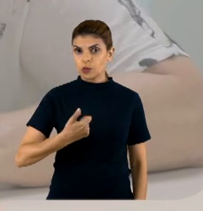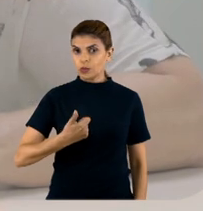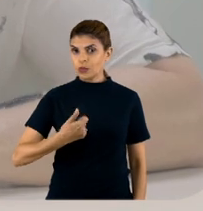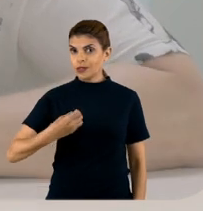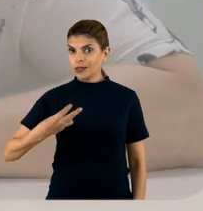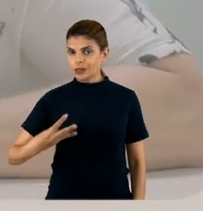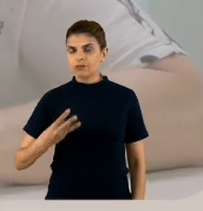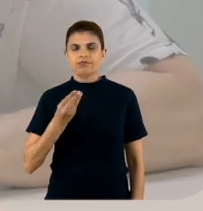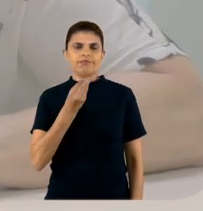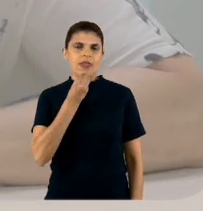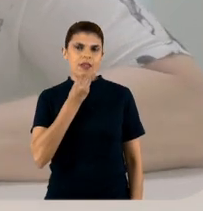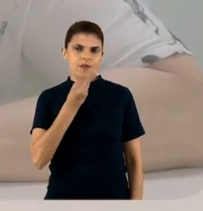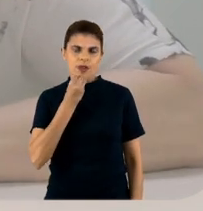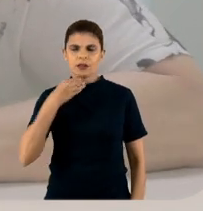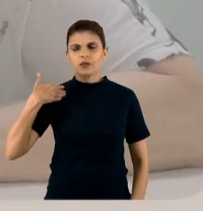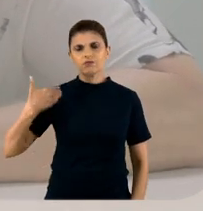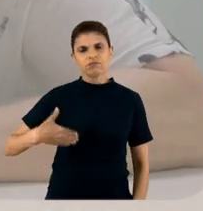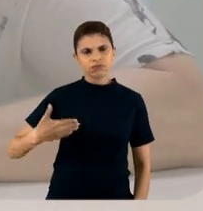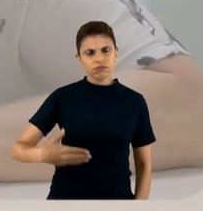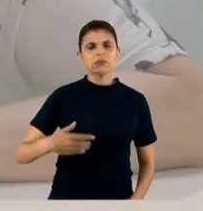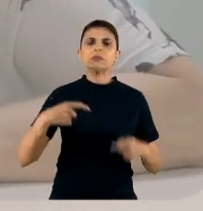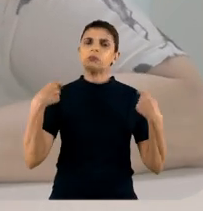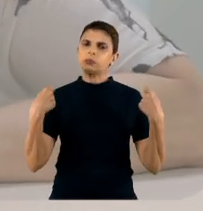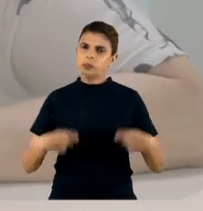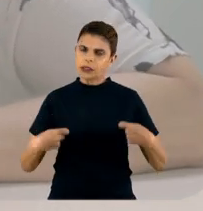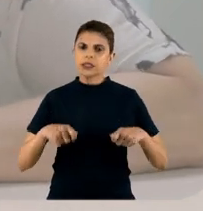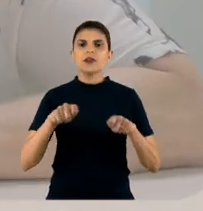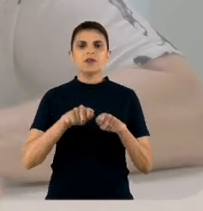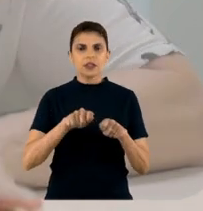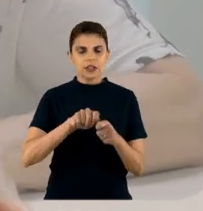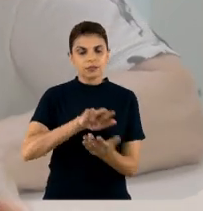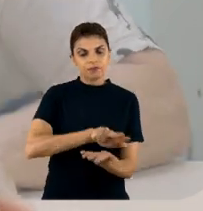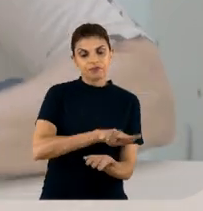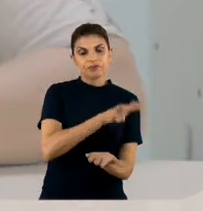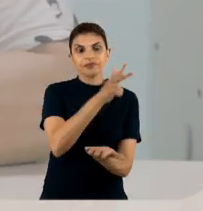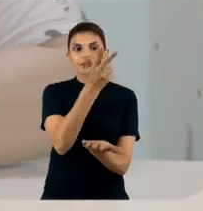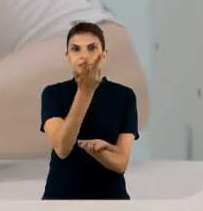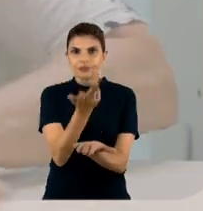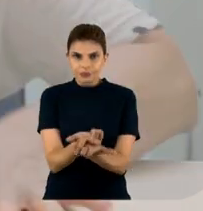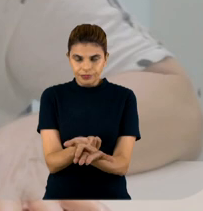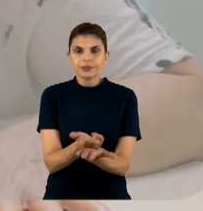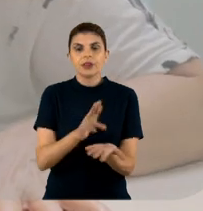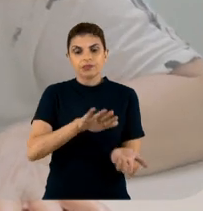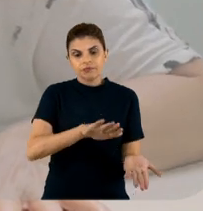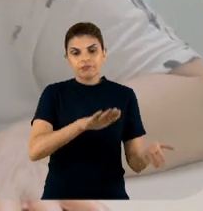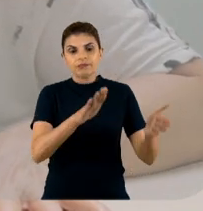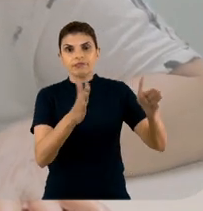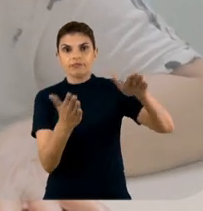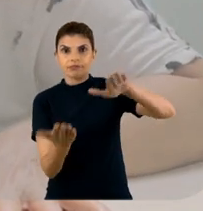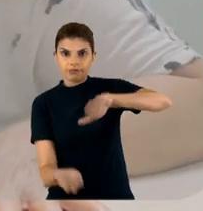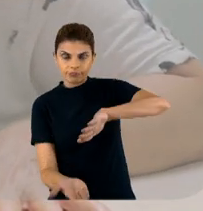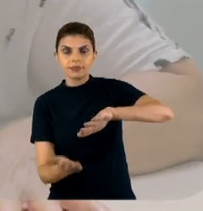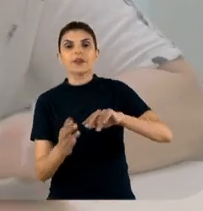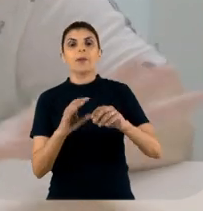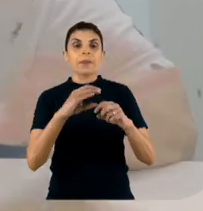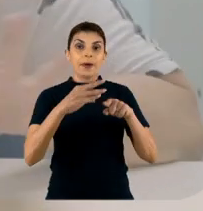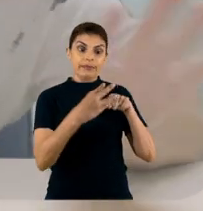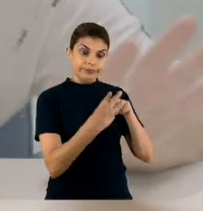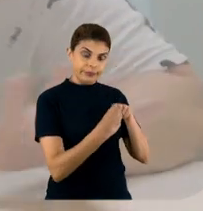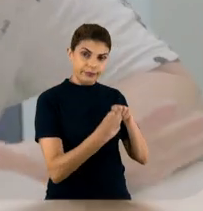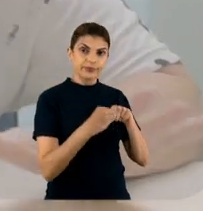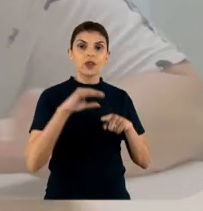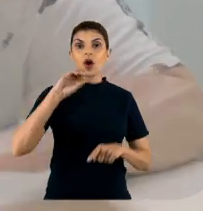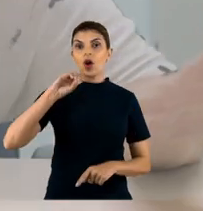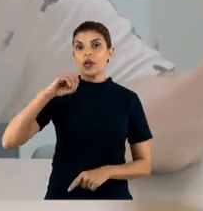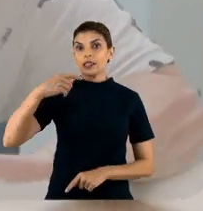ser um uma evidência uma rotina que tem tem que se fazer posição porona nos doentes com a oxigenação mais baixa então